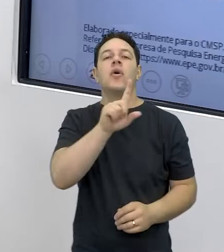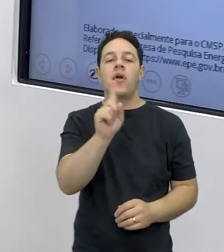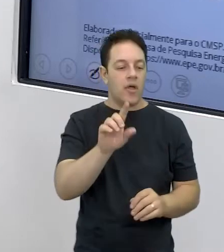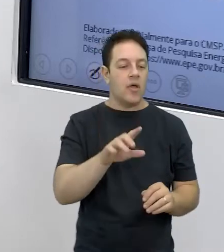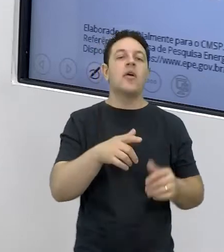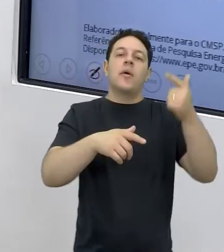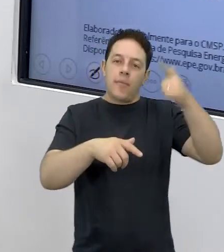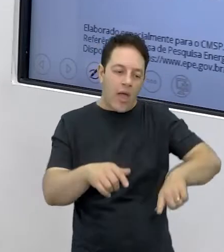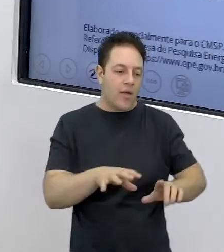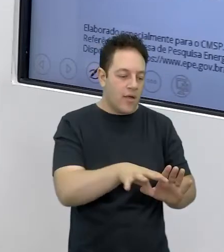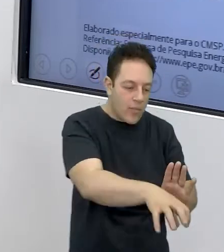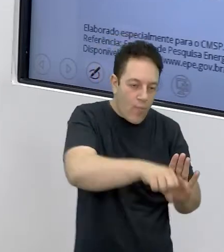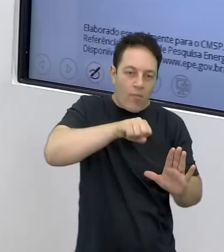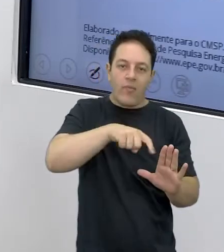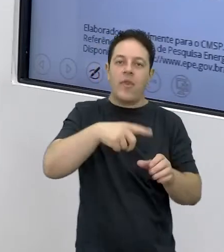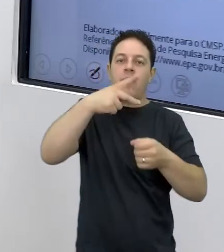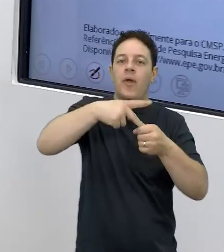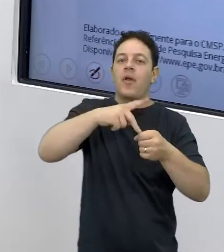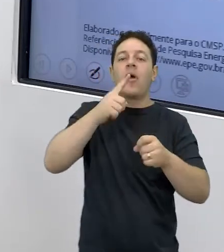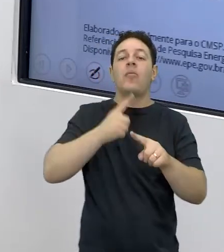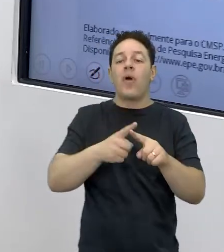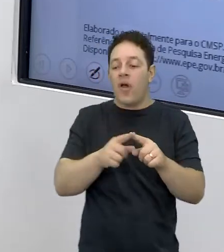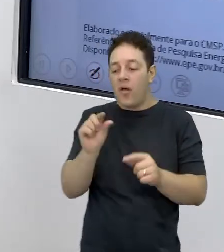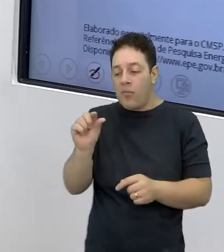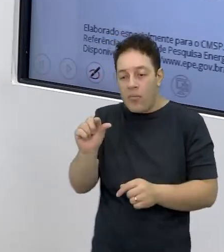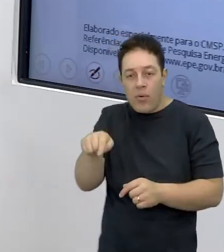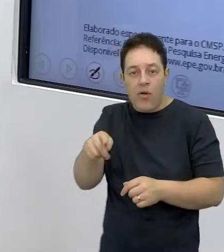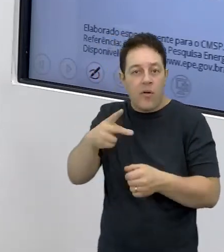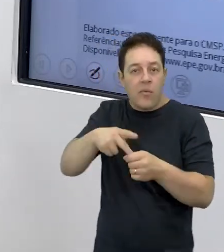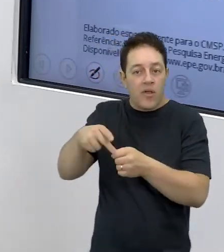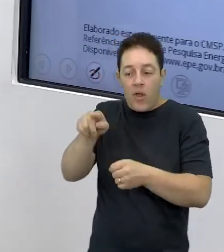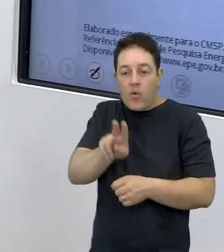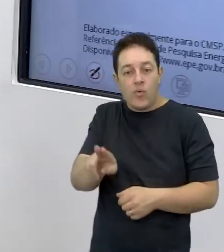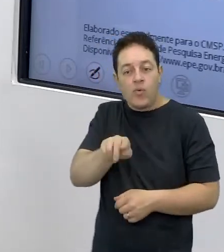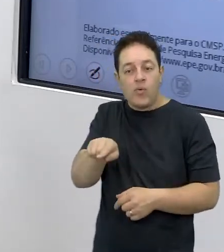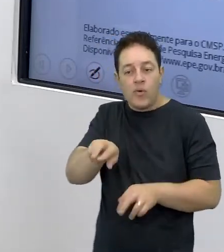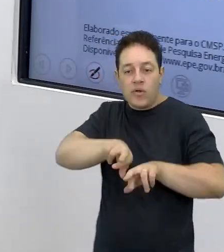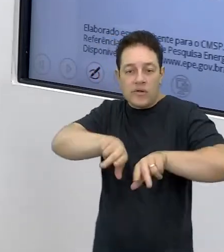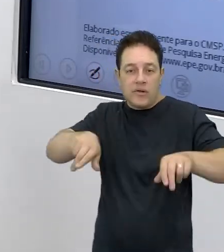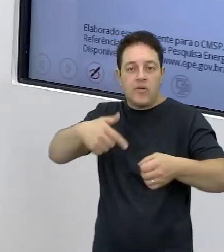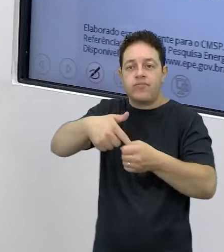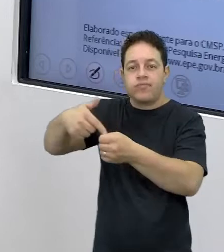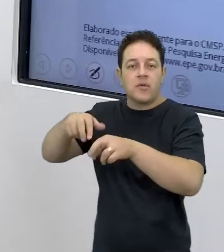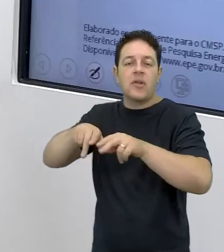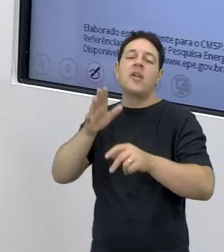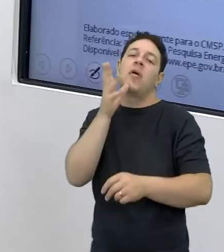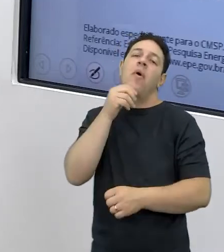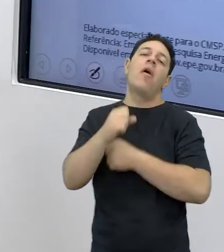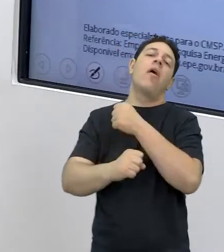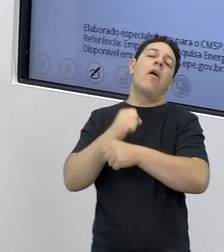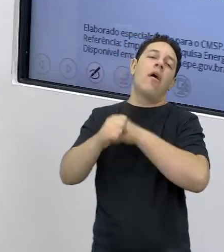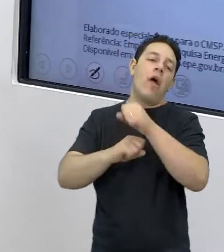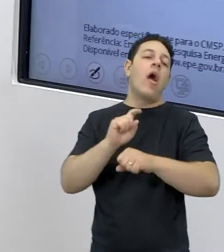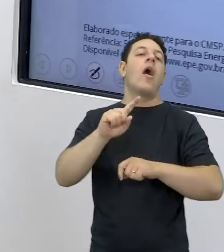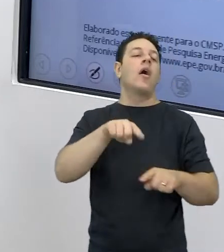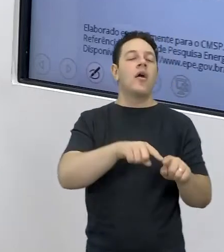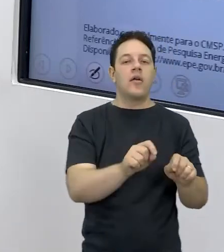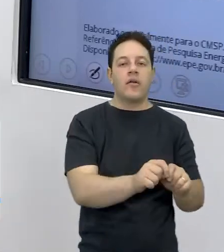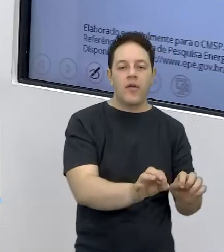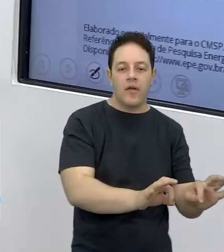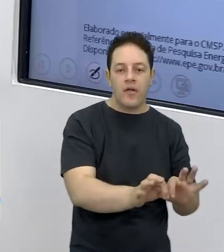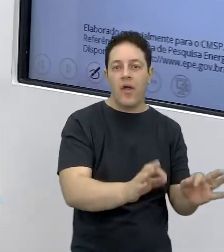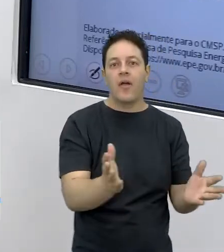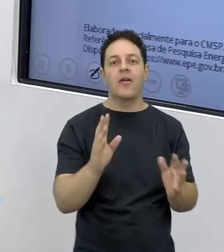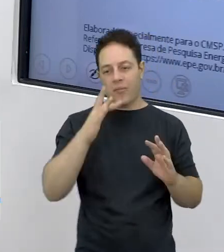petróleo novamente, porque o que tem ali para se produzir petróleo, combustíveis fósseis, leva-se centenas de anos para obter outro. E aí a humanidade não vai